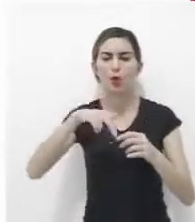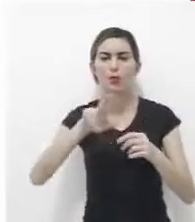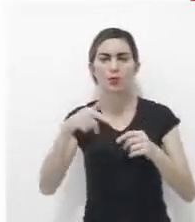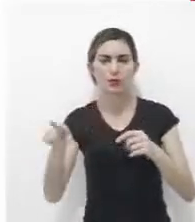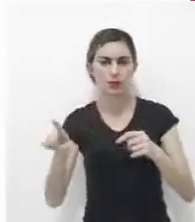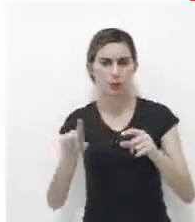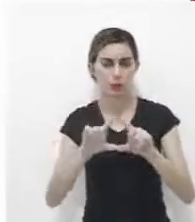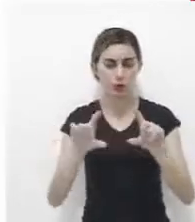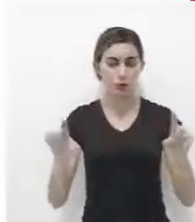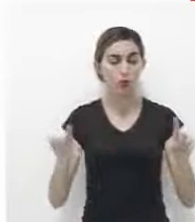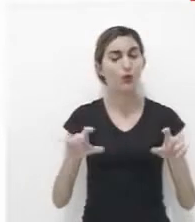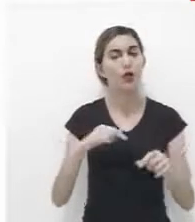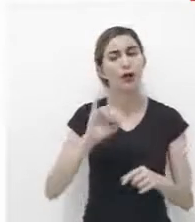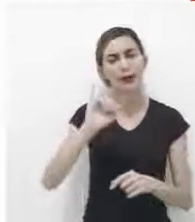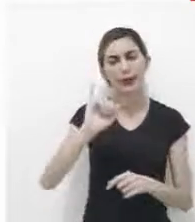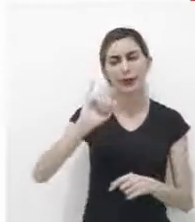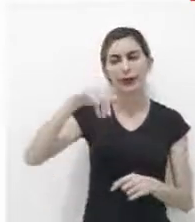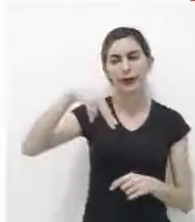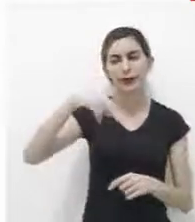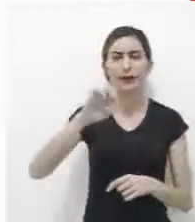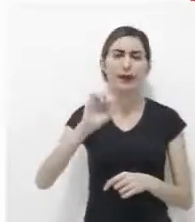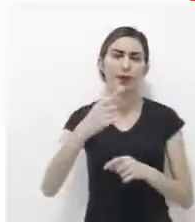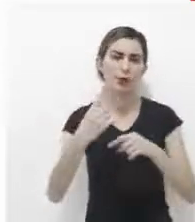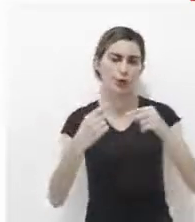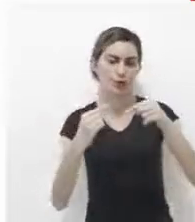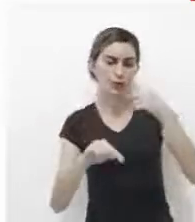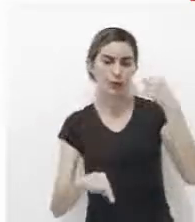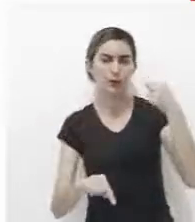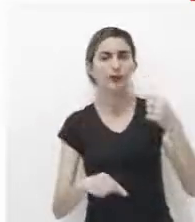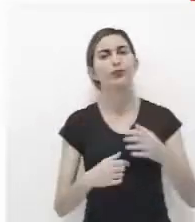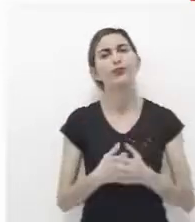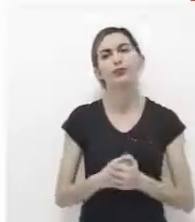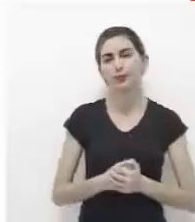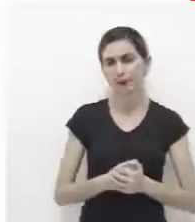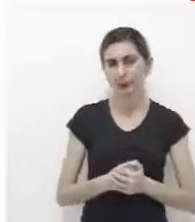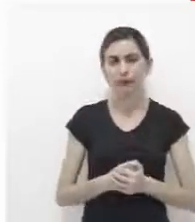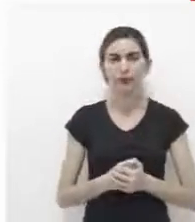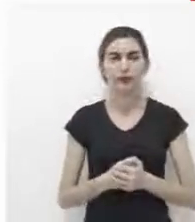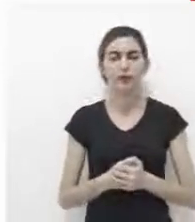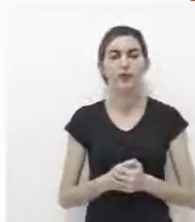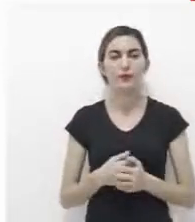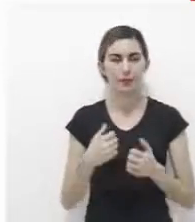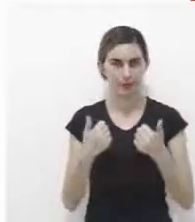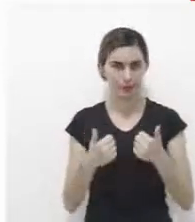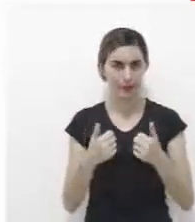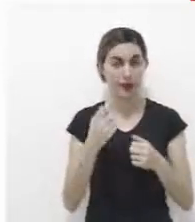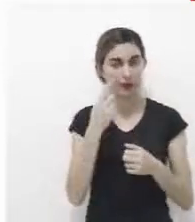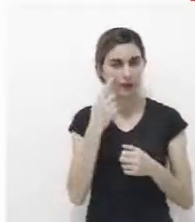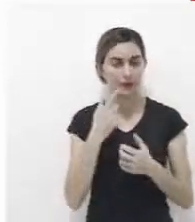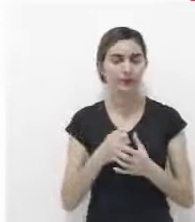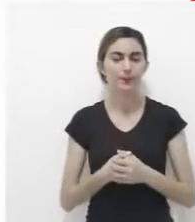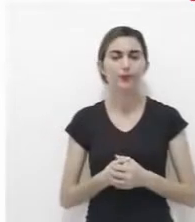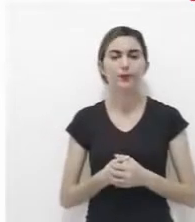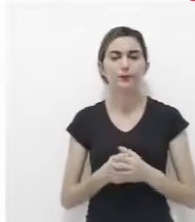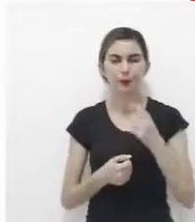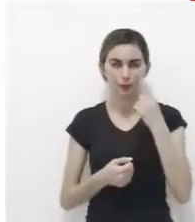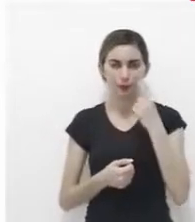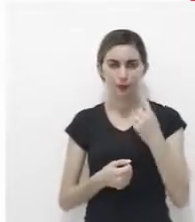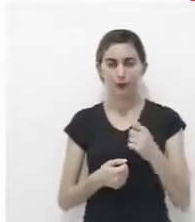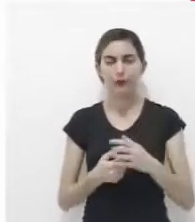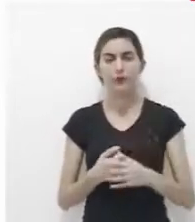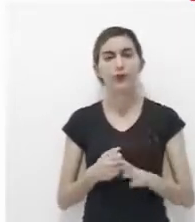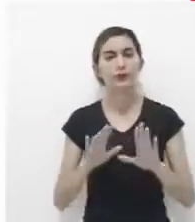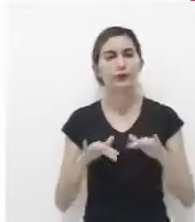uma equação, ok? Nesse caso, chamaremos de desigualdade ou inequação, tá bom? Vamos